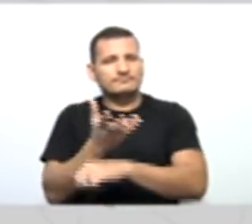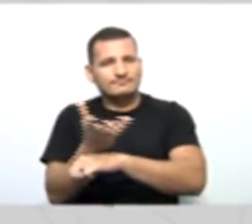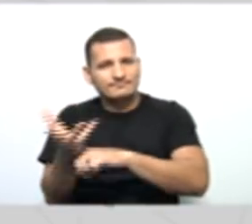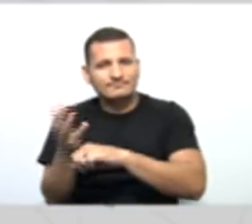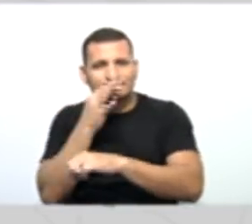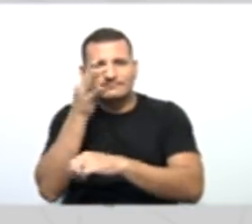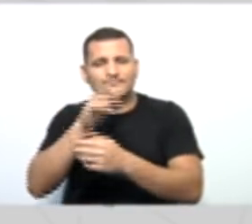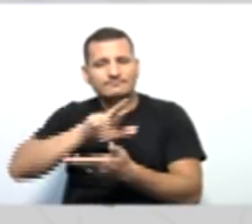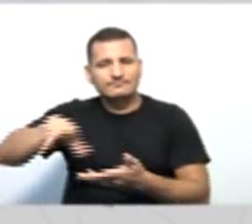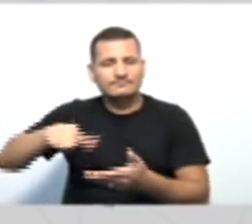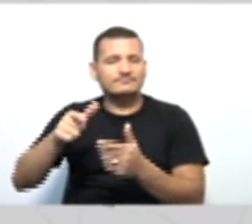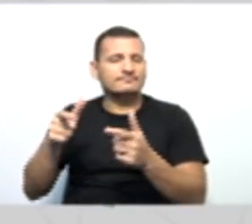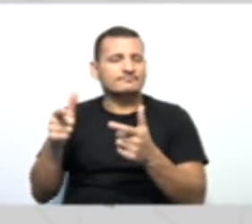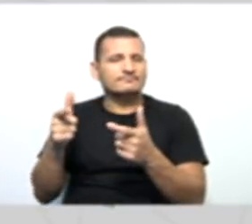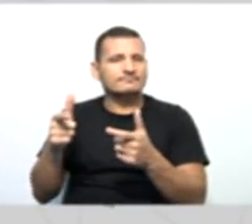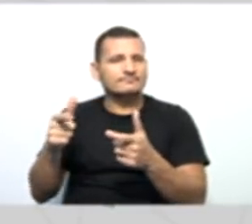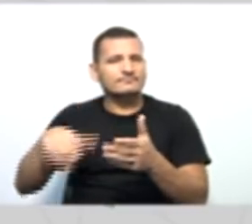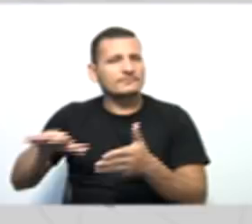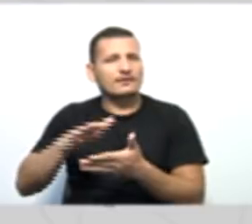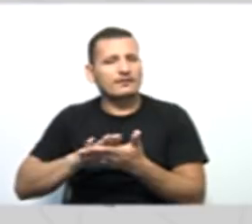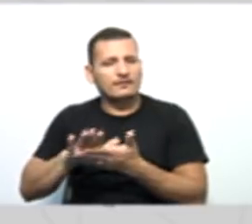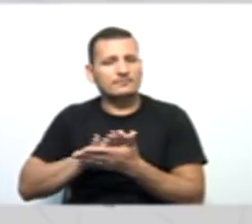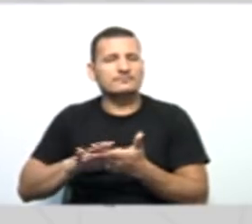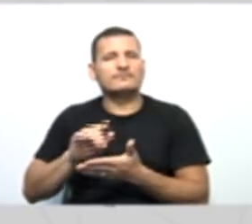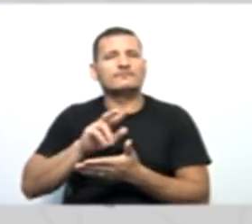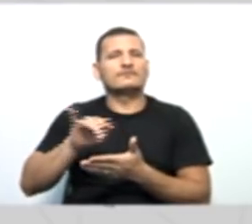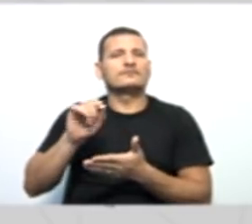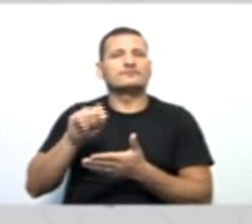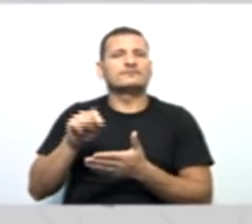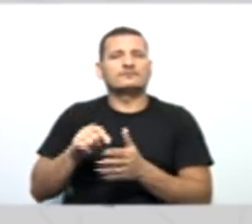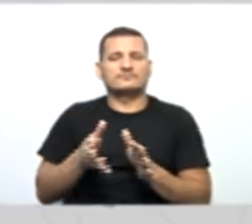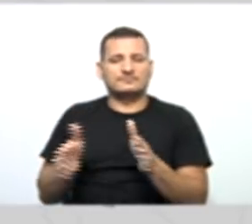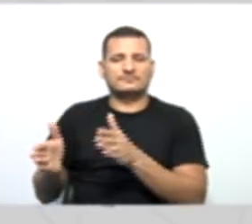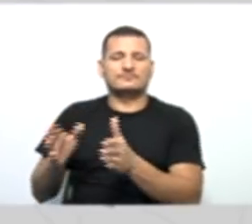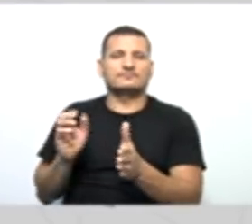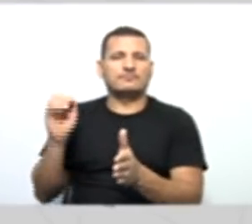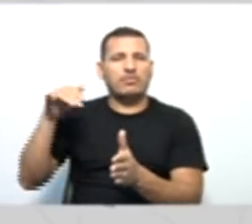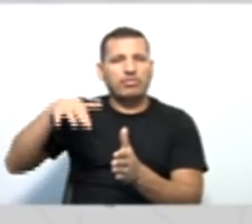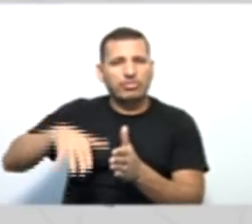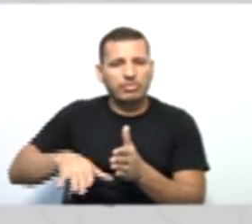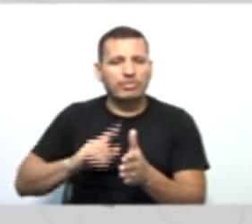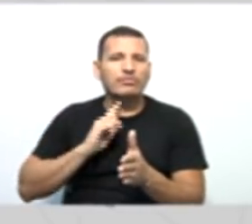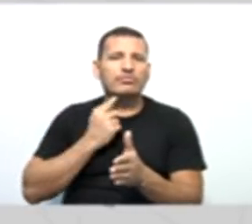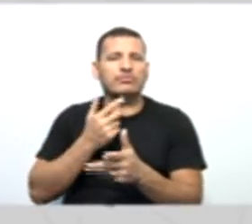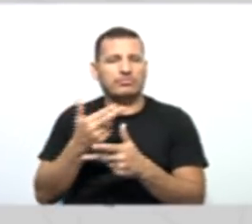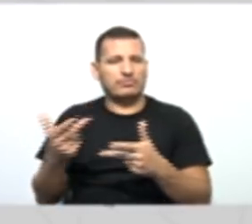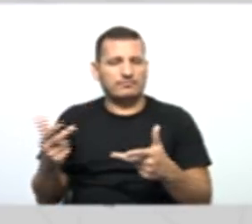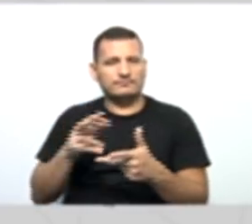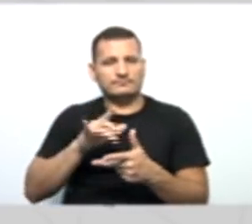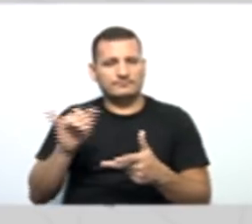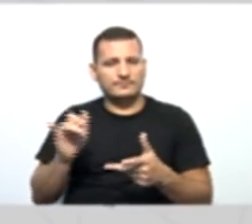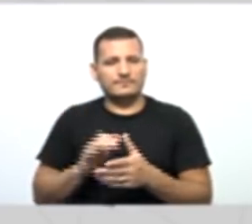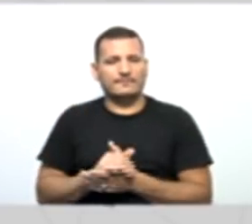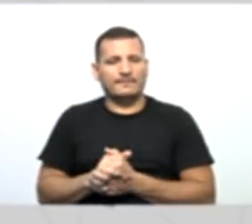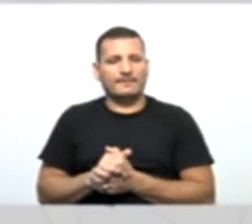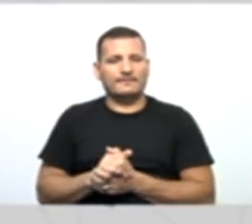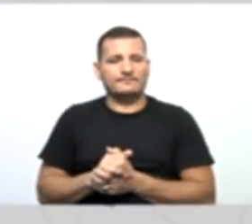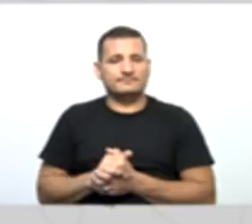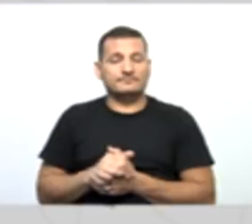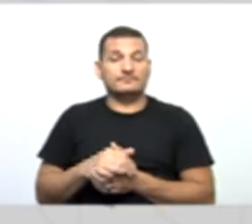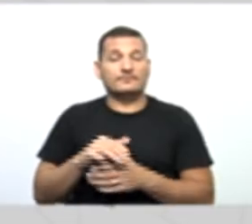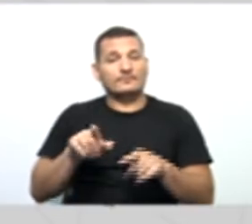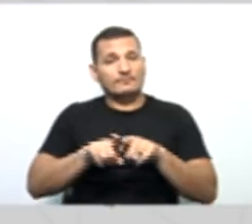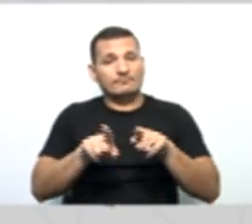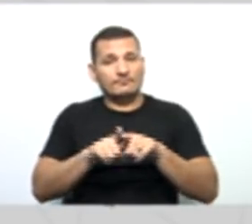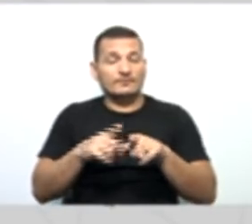perto desses cursos d'água, eles vão assorear, vai entrar lama para dentro do rio, né, as fontes vão secar. Não pesque em